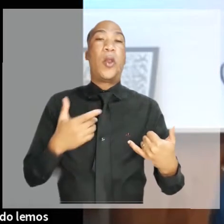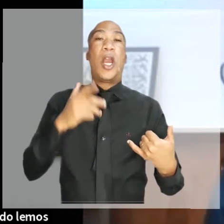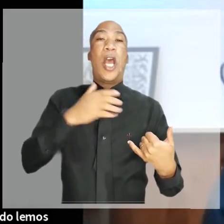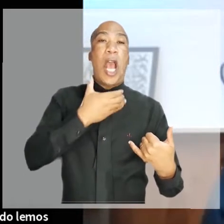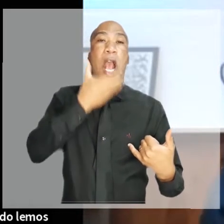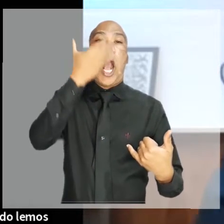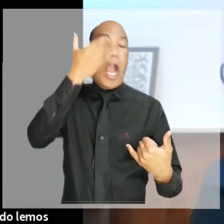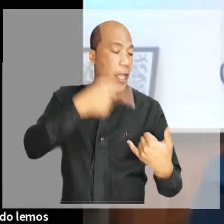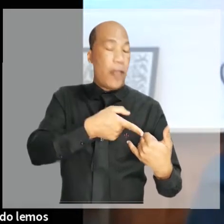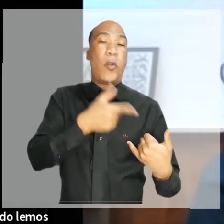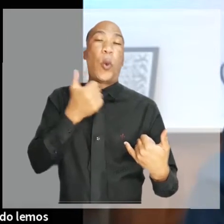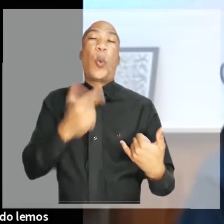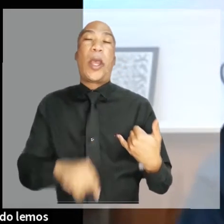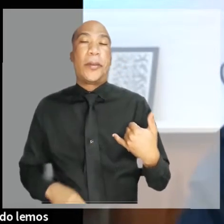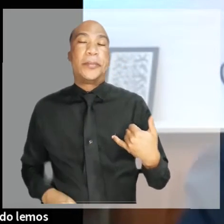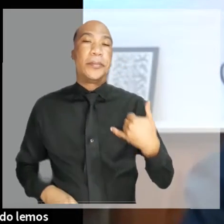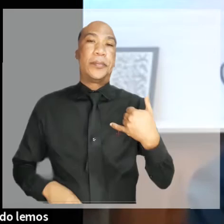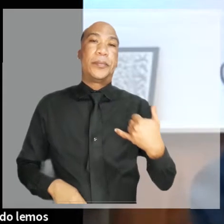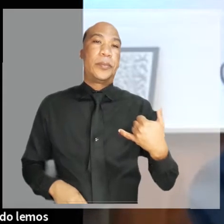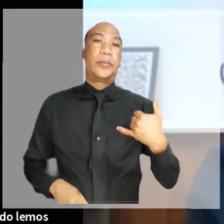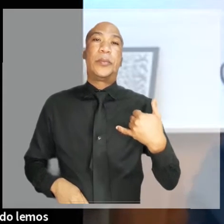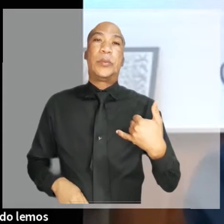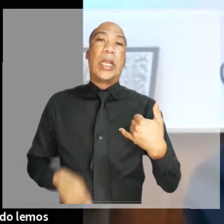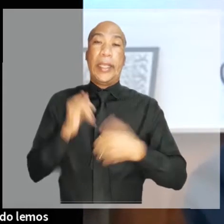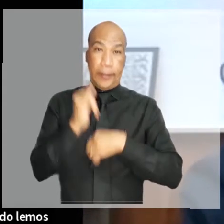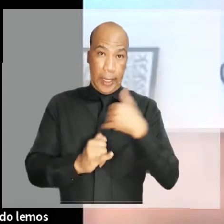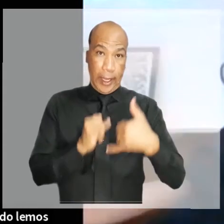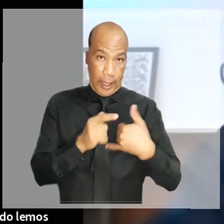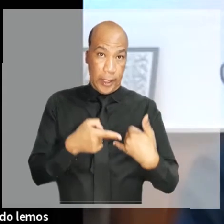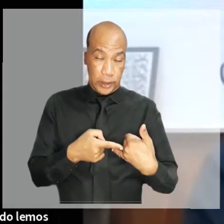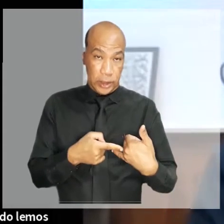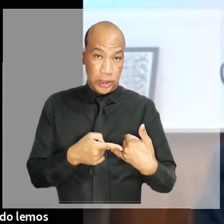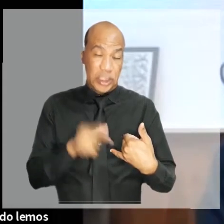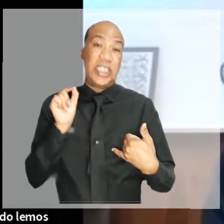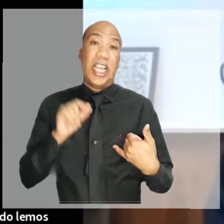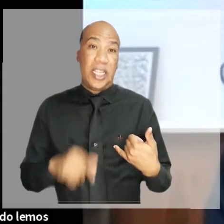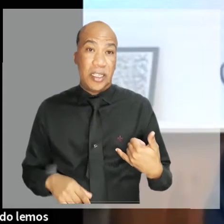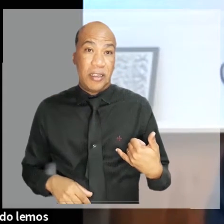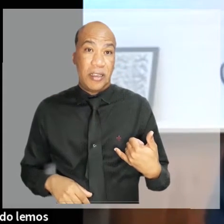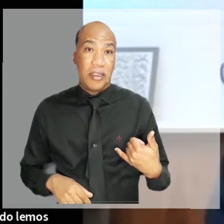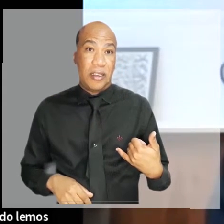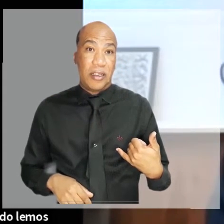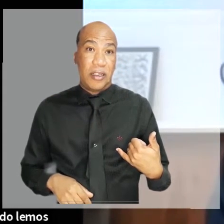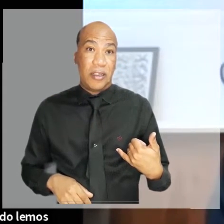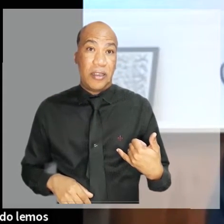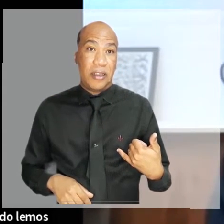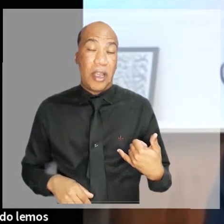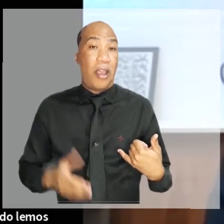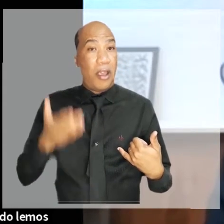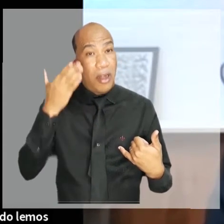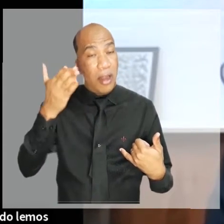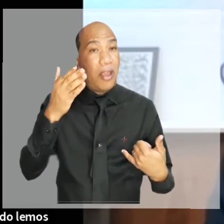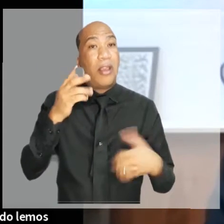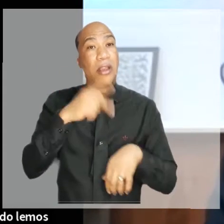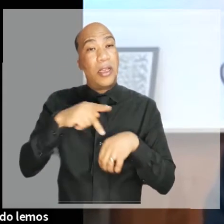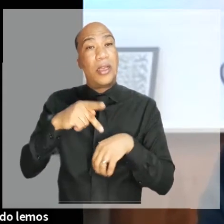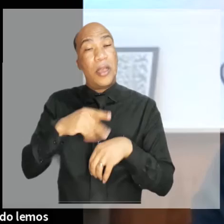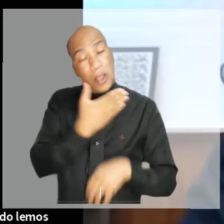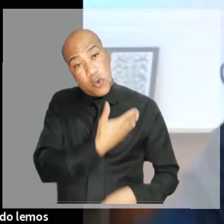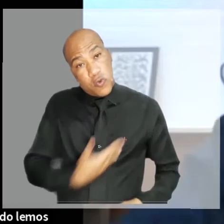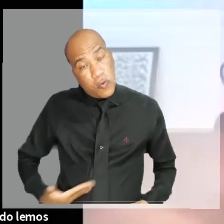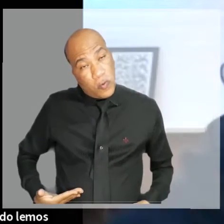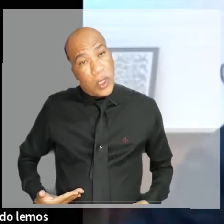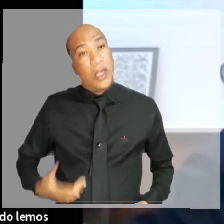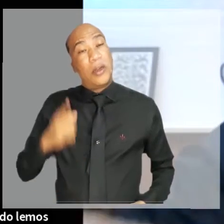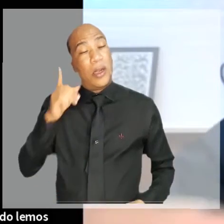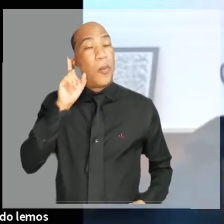DARPA, onde você investiu muitos recursos públicos na confecção daquela plataforma,